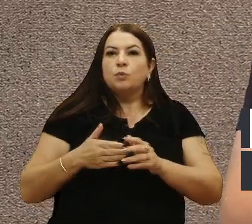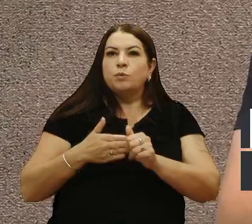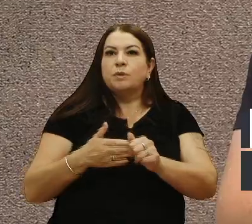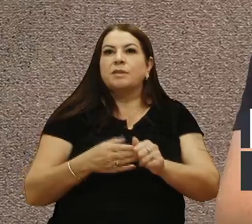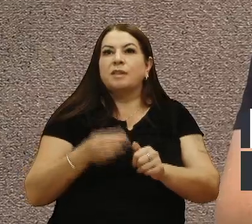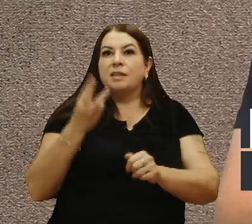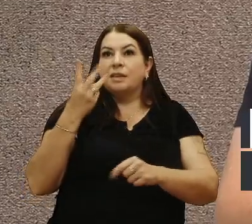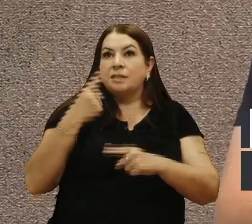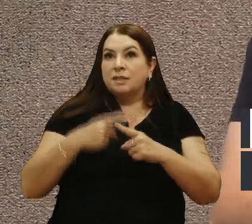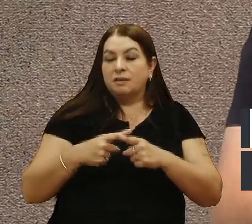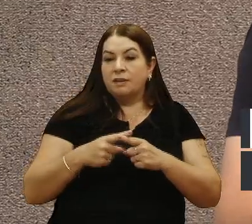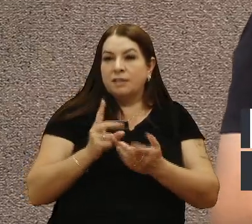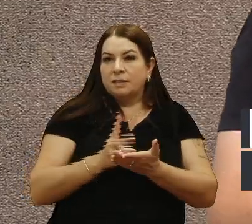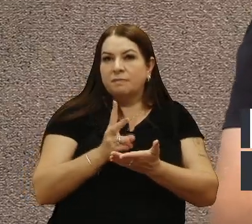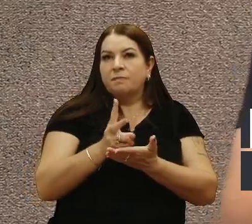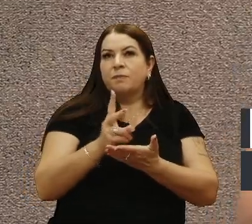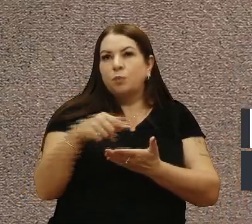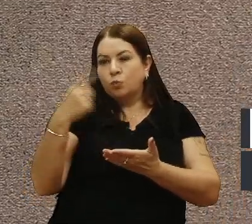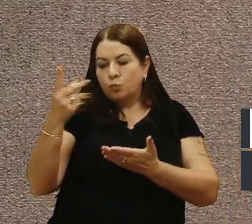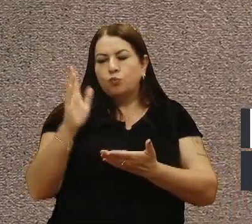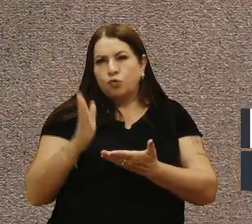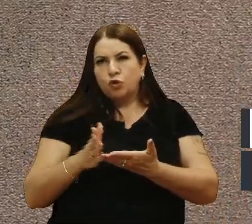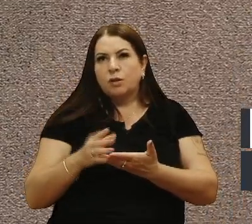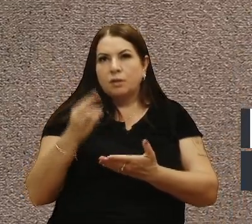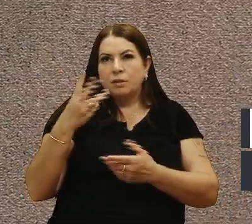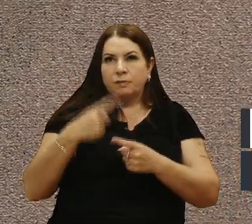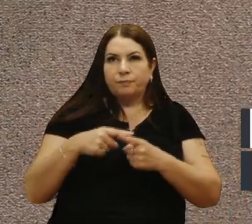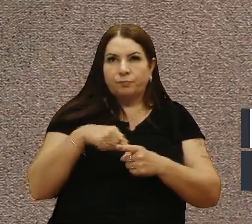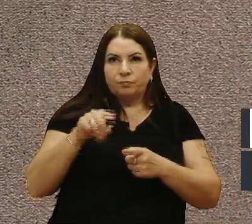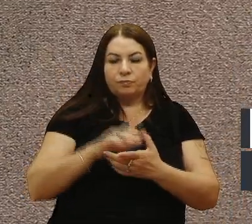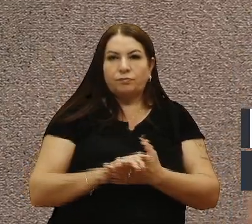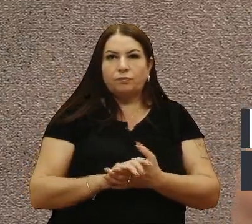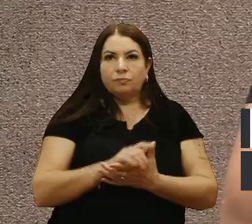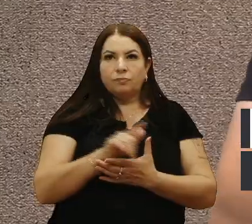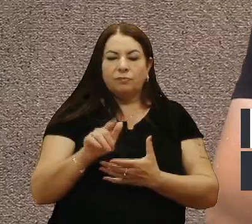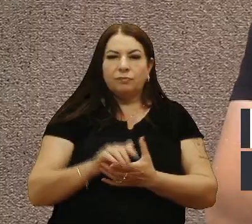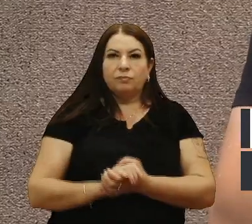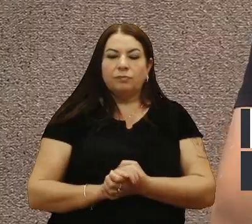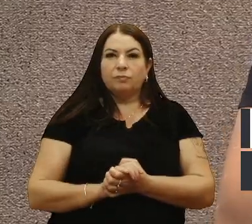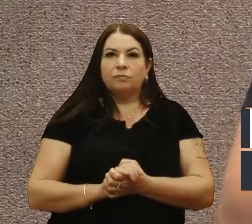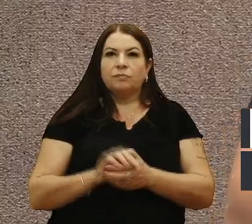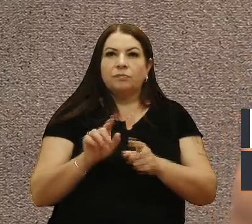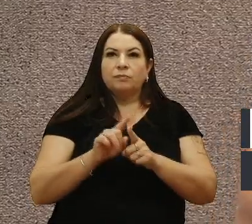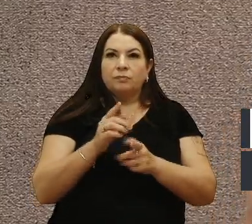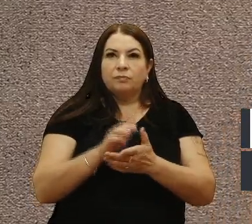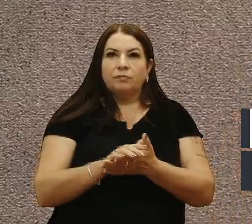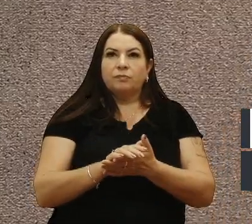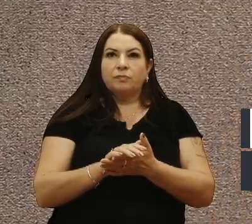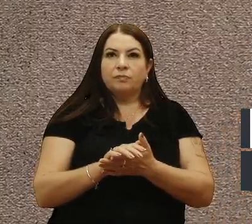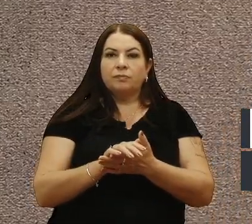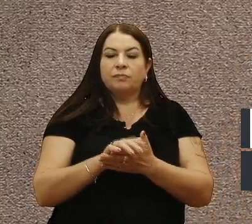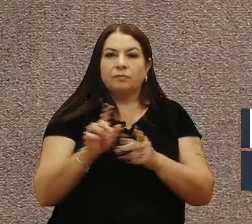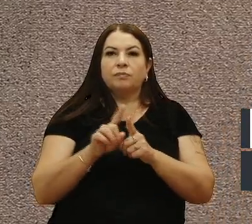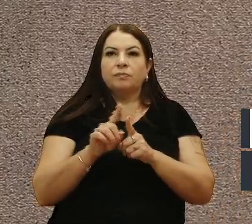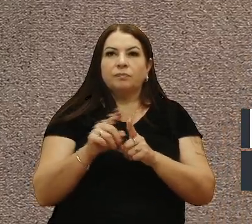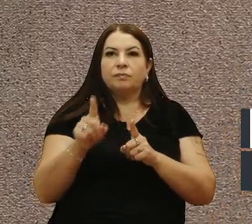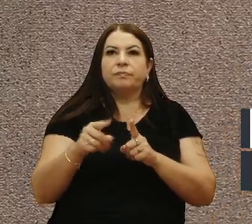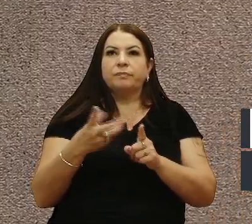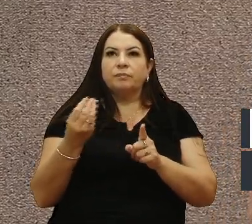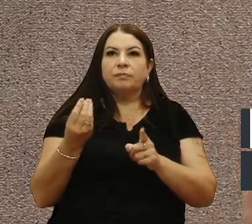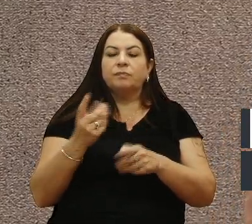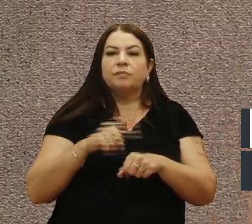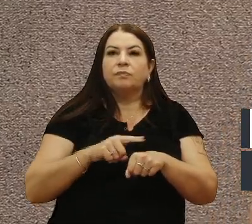3 vezes consecutivas, né? Outros já conduziram por 3 vezes também, mas alternadas. E, de fato, né, ninguém fica tanto tempo a não ser que